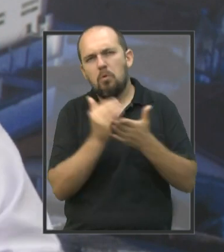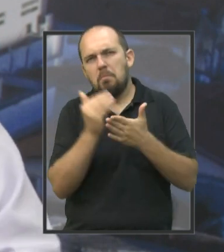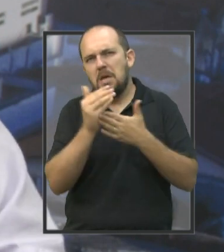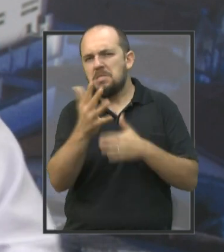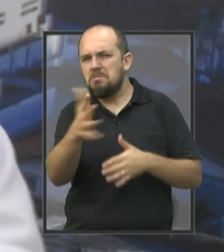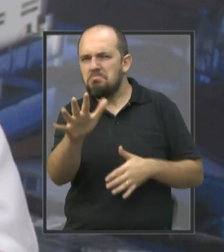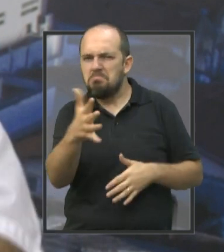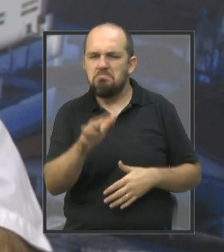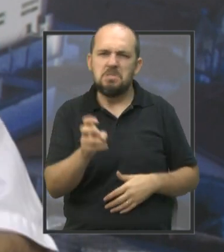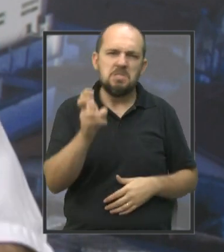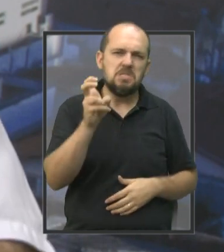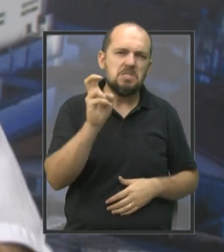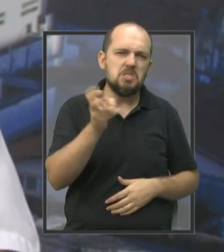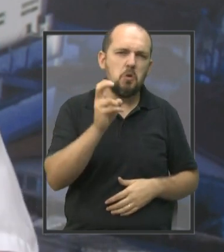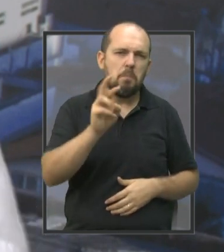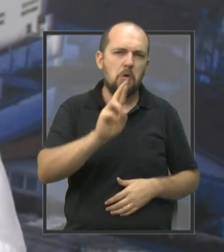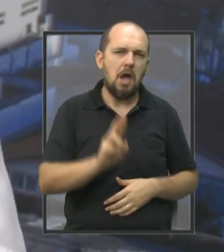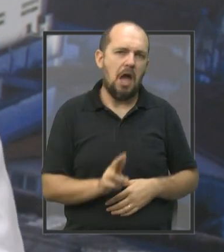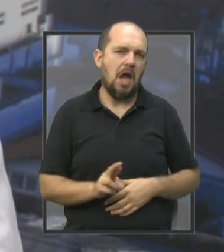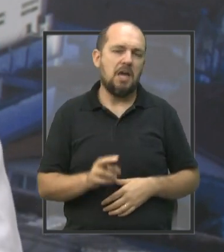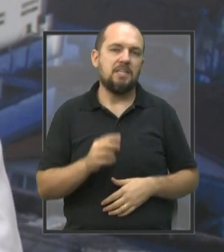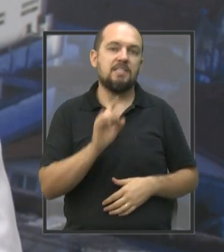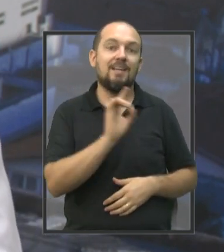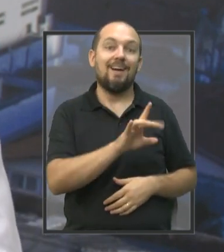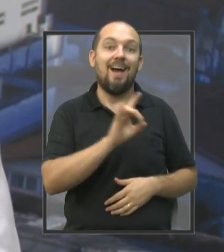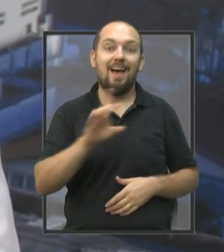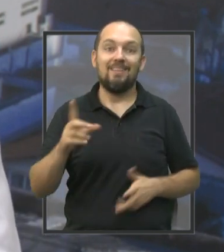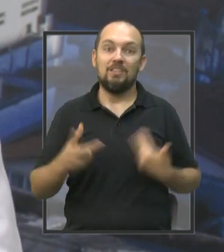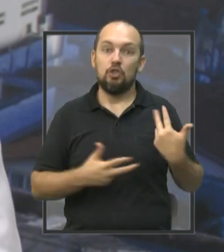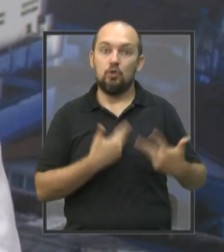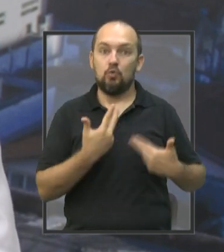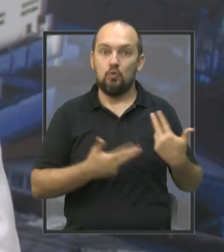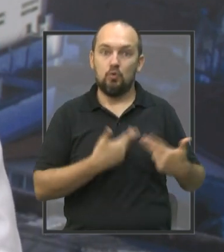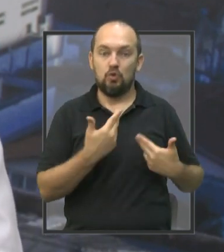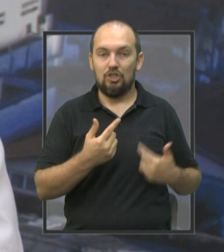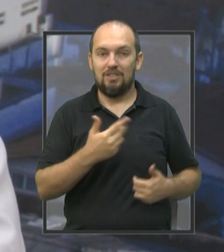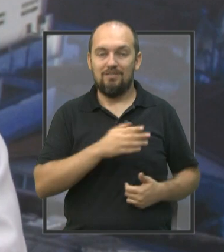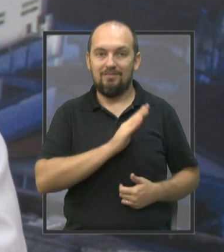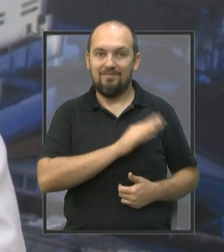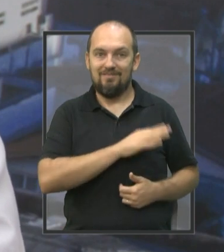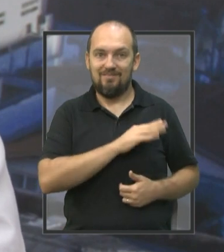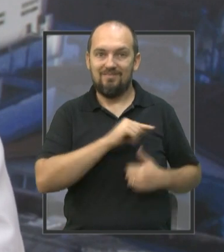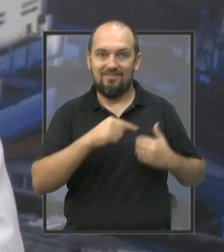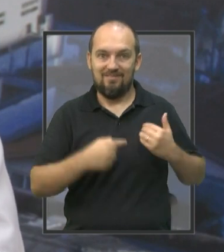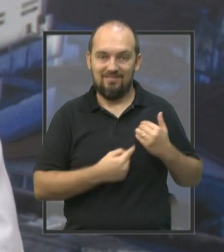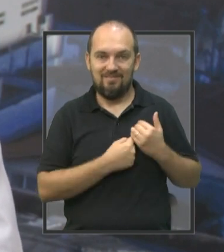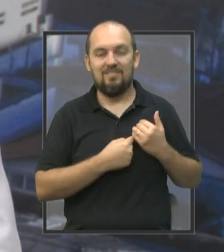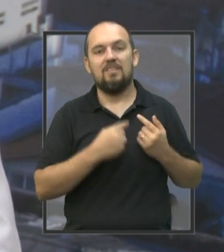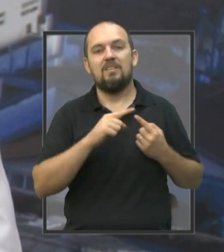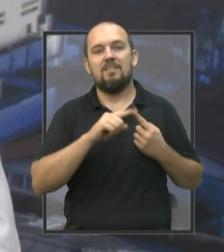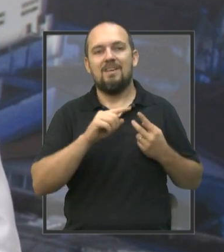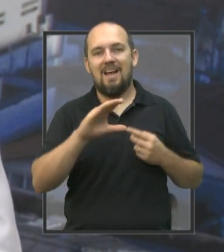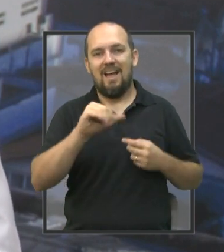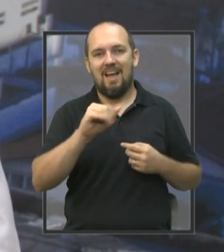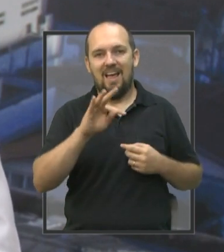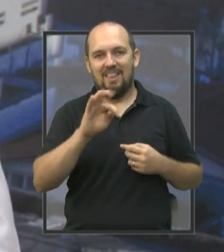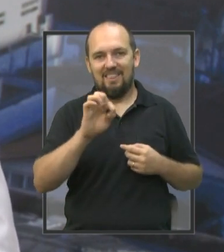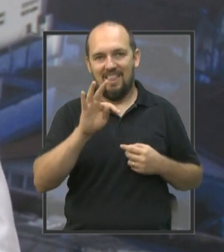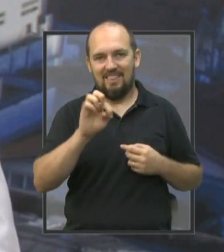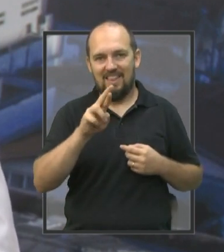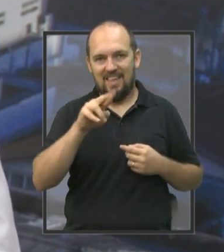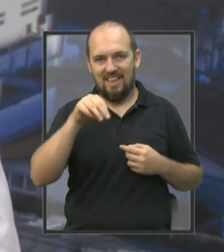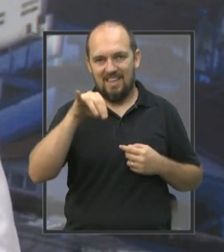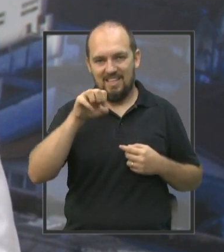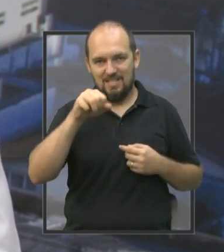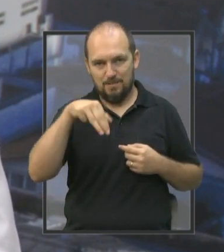menos que R$ 5.000 um cateterismo com cateterismo e angioplastia, que é a colocação